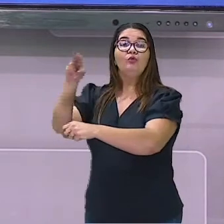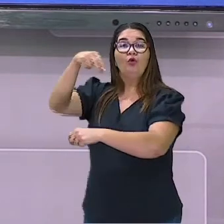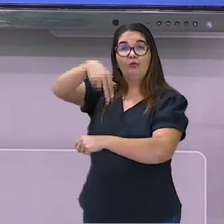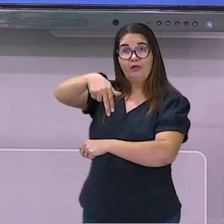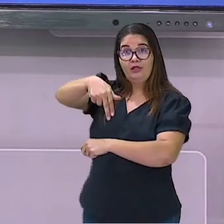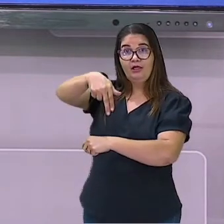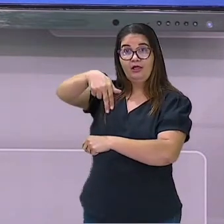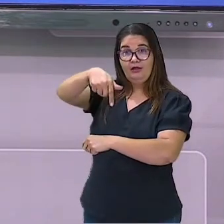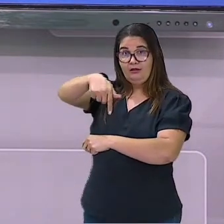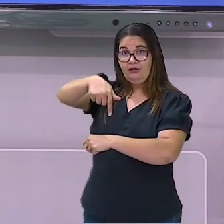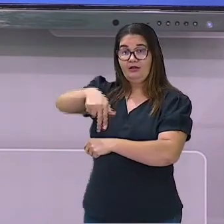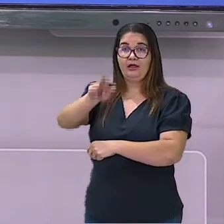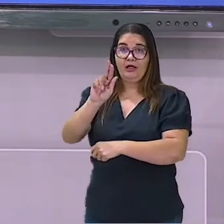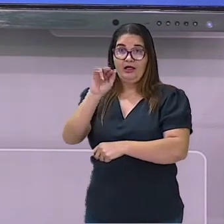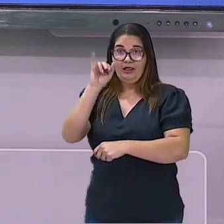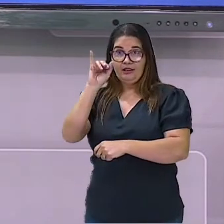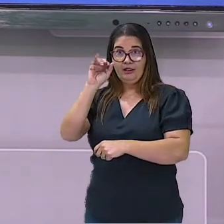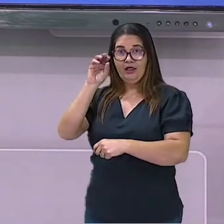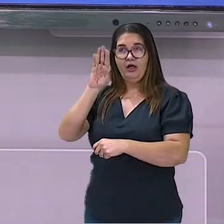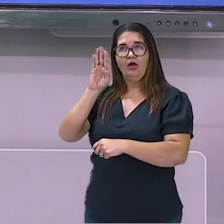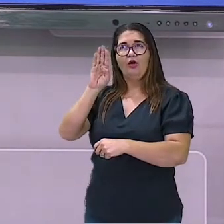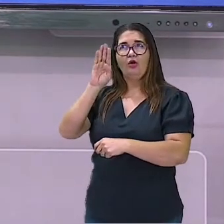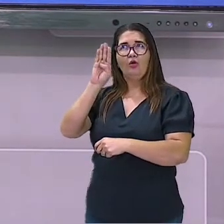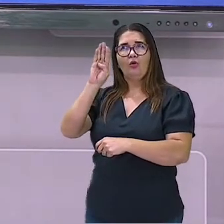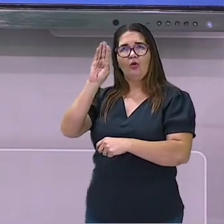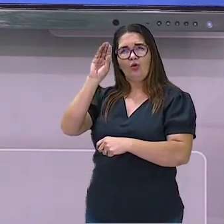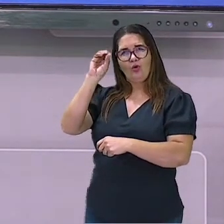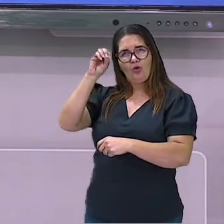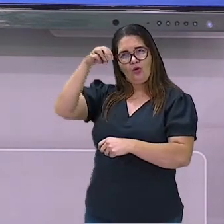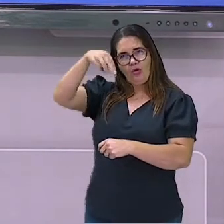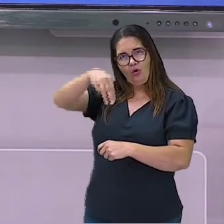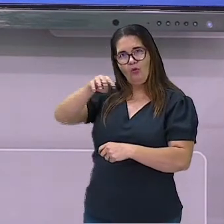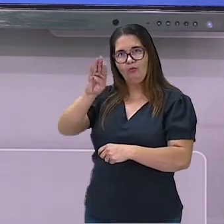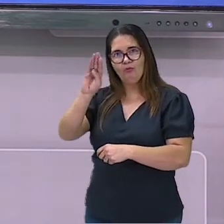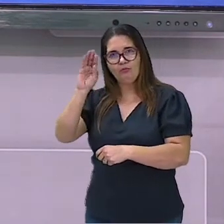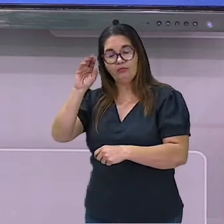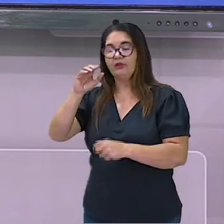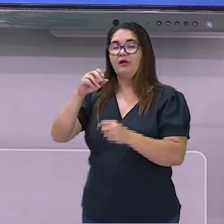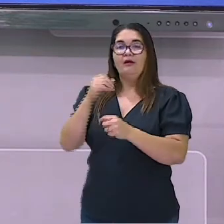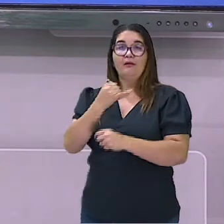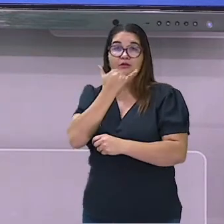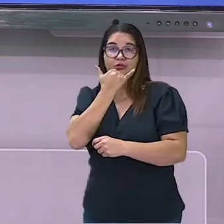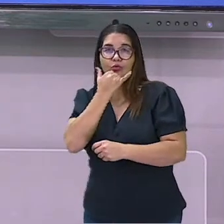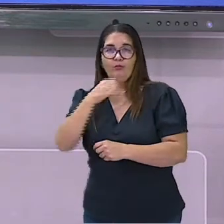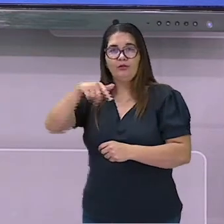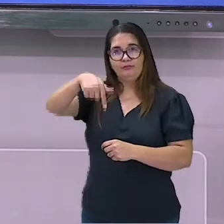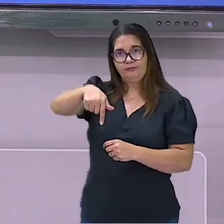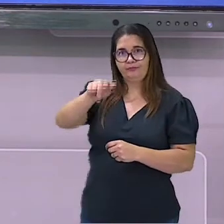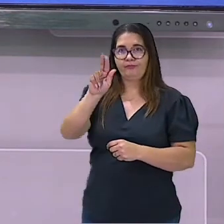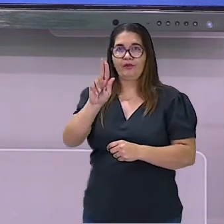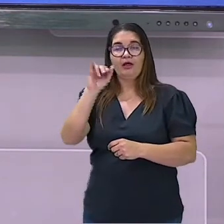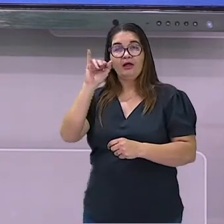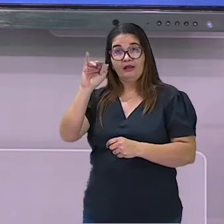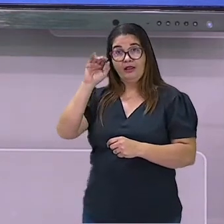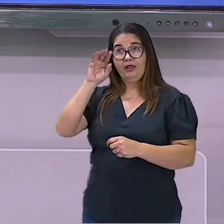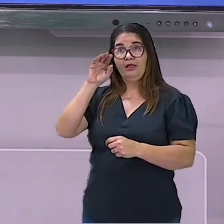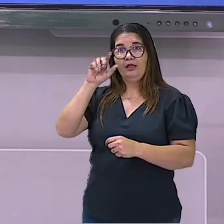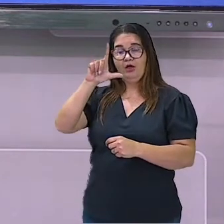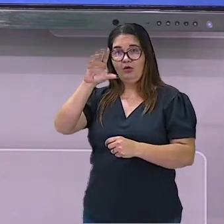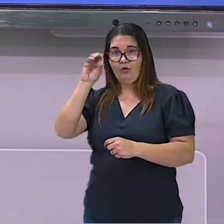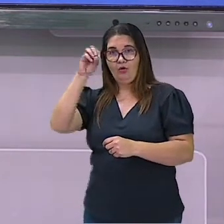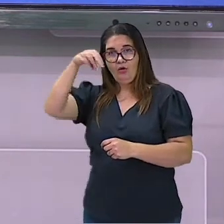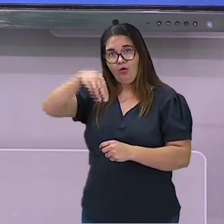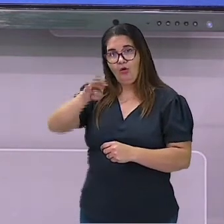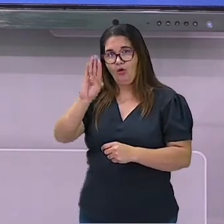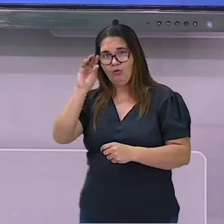os capitães do mato saíam para capturá-los e levá-los de volta ao proprietário, onde era castigado por